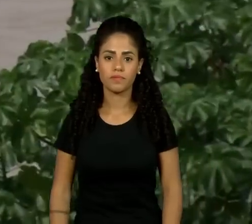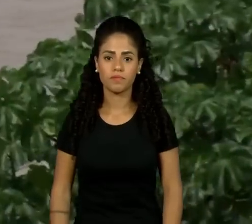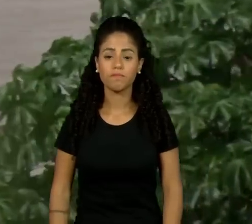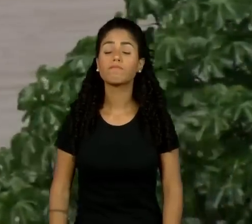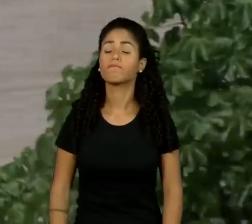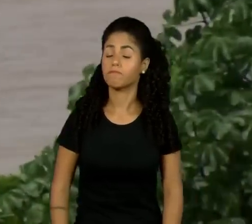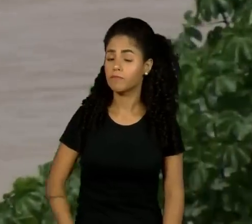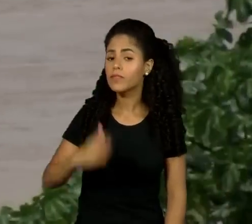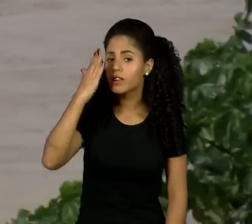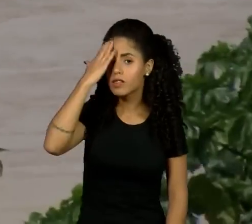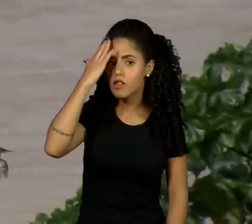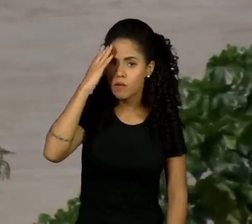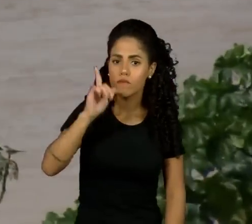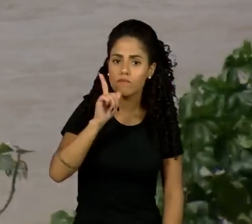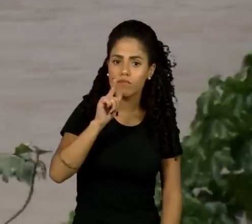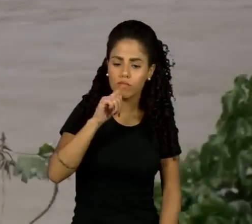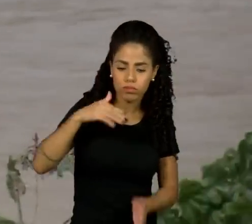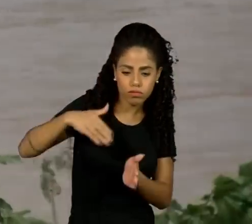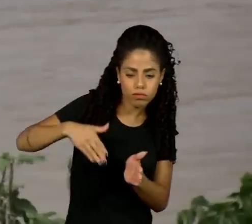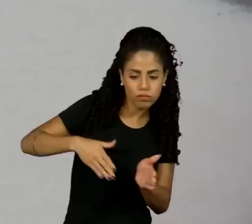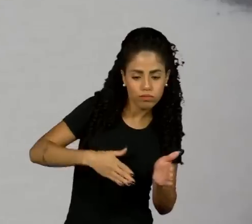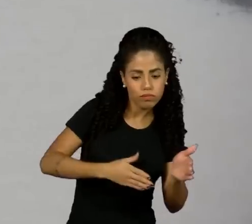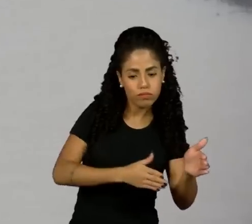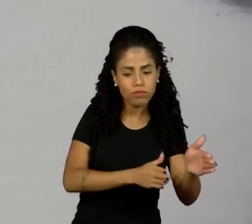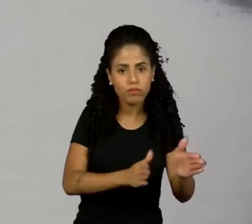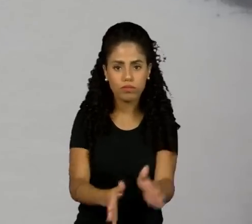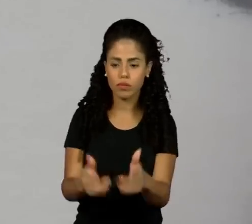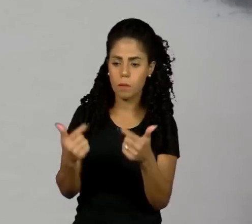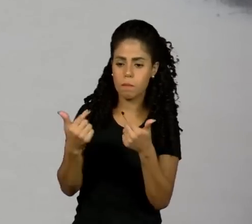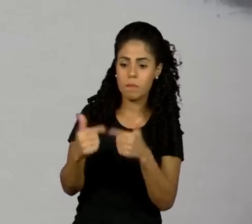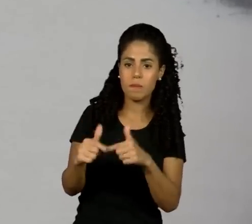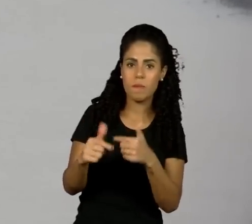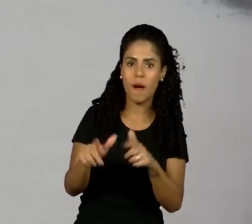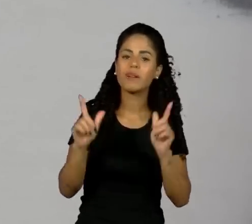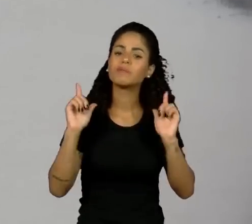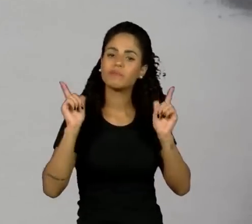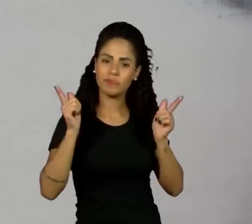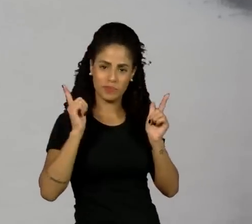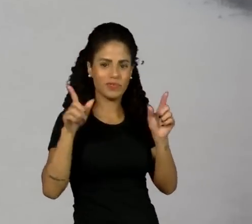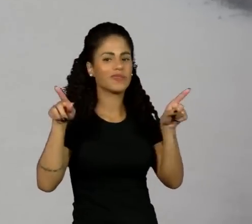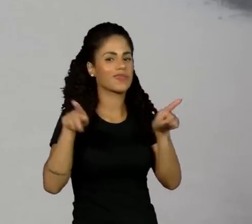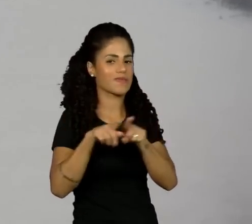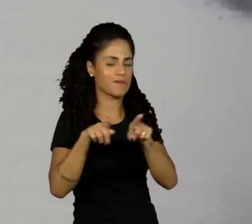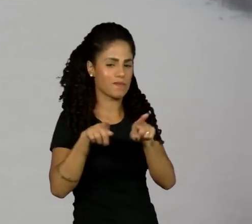Sabe que o rio é caminho, trabalho e diversão.